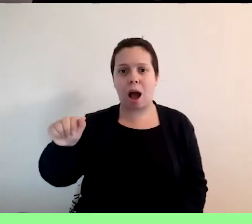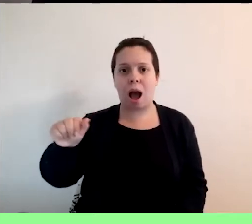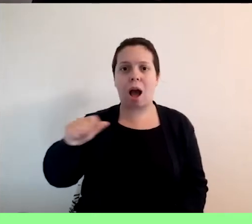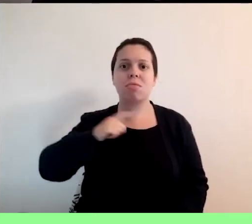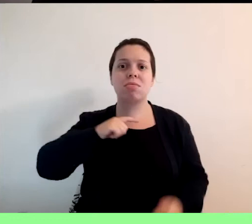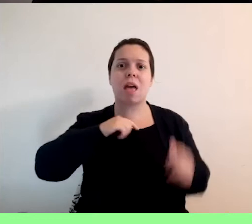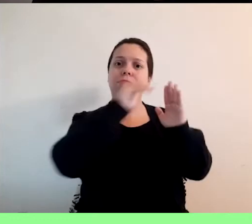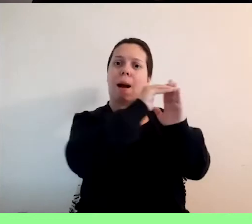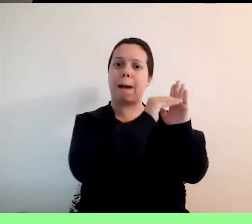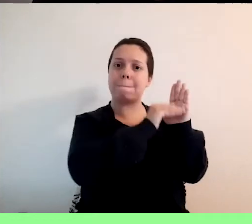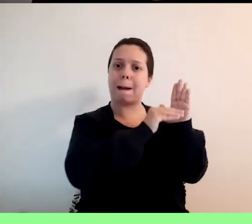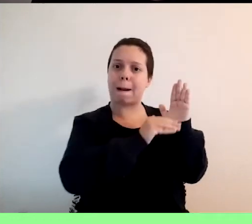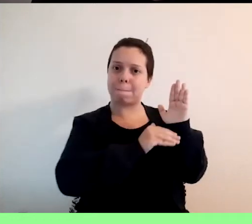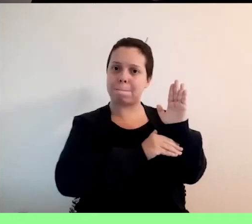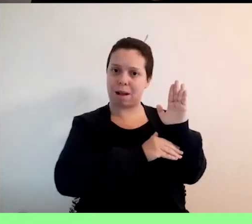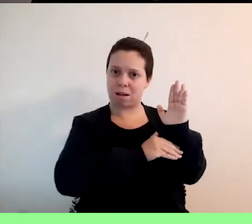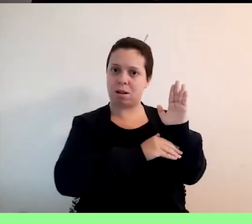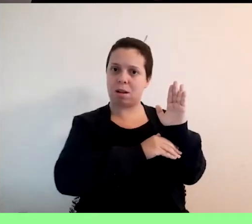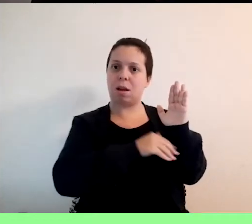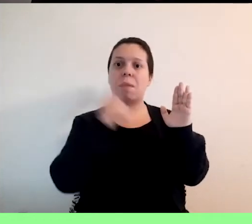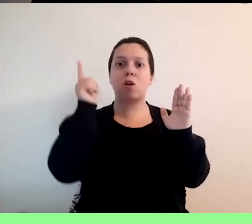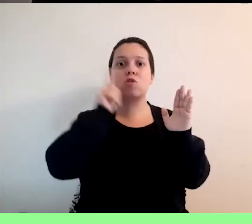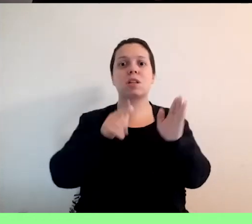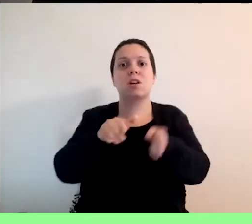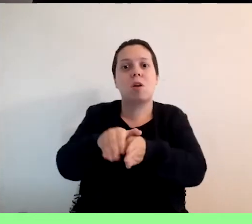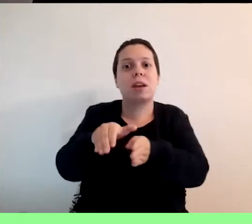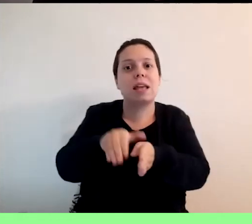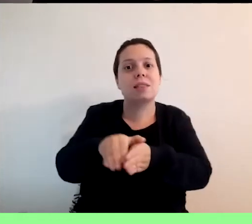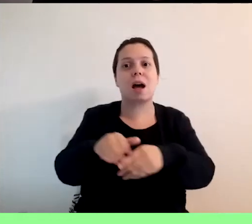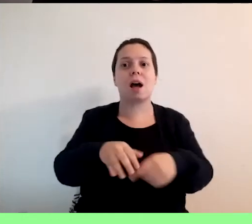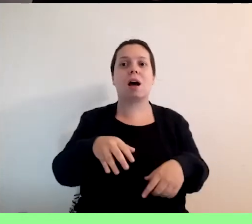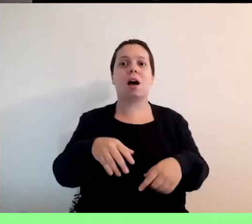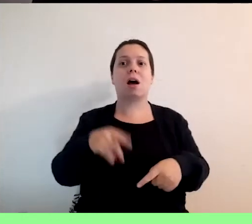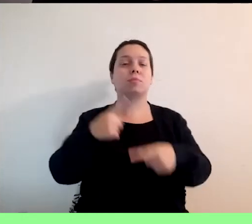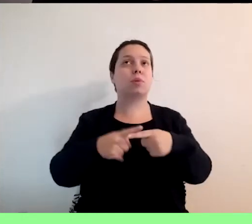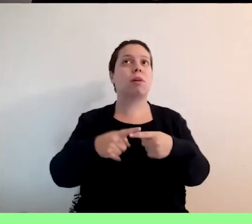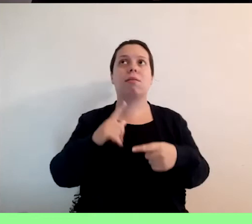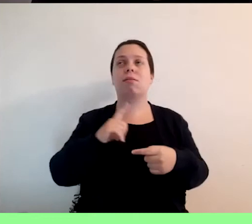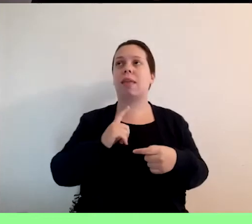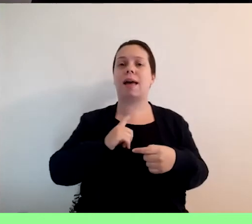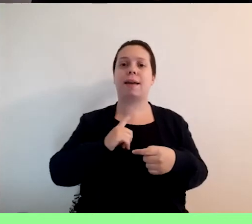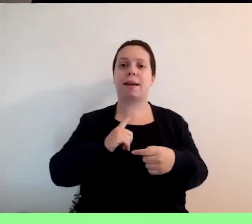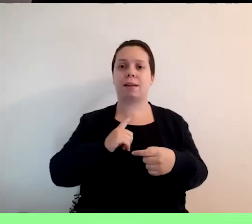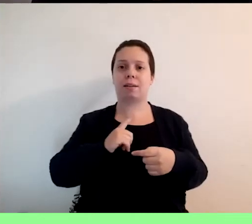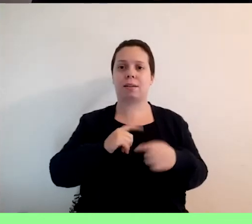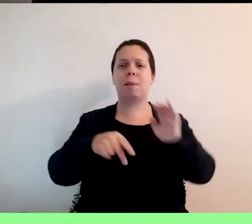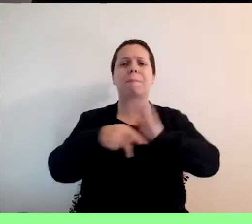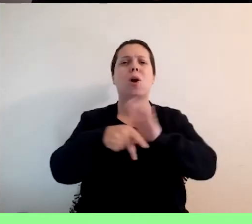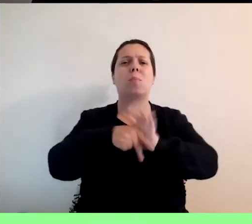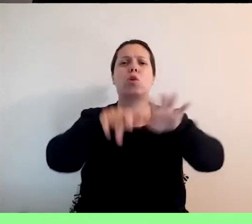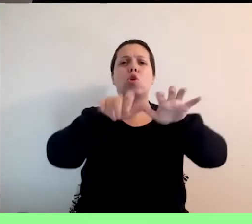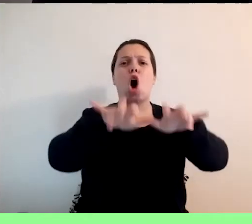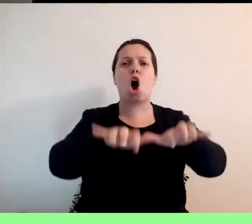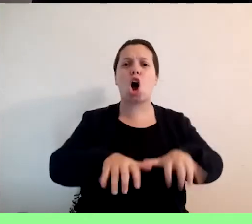diretrizes para te guiar, né? Porque daí envolve muitas questões de código mesmo.